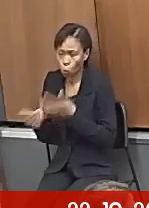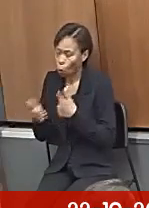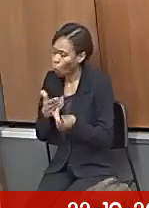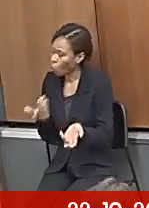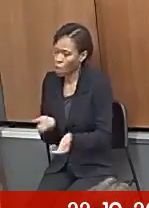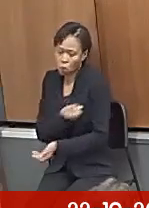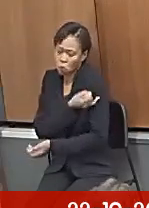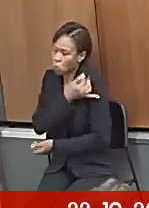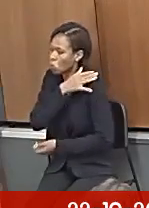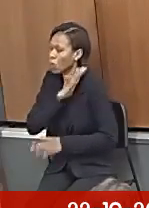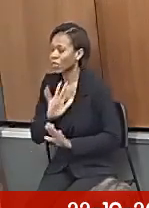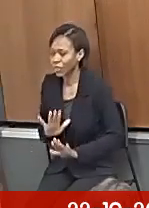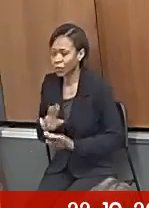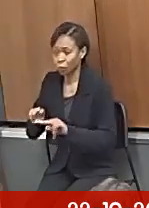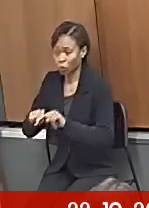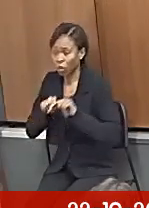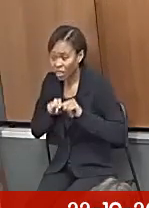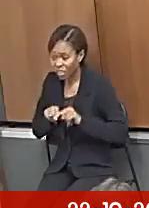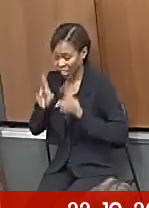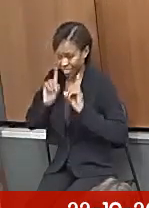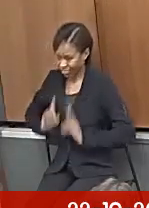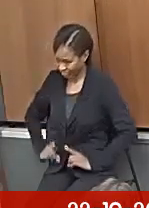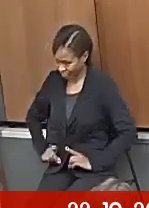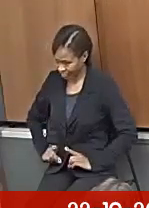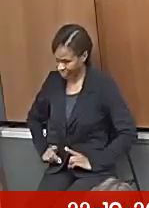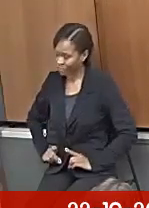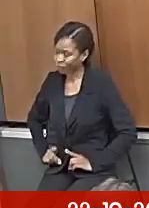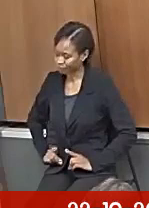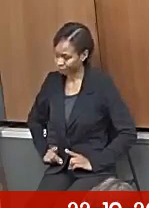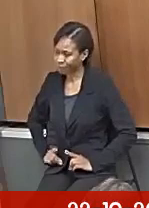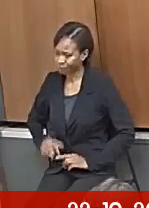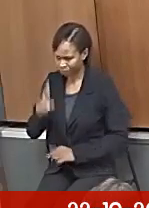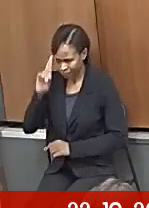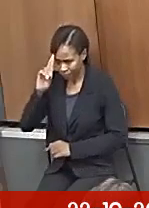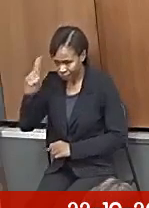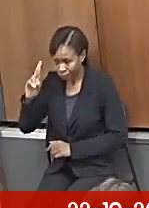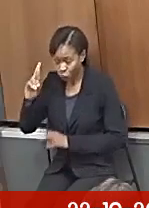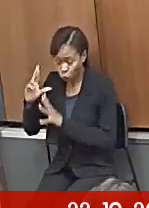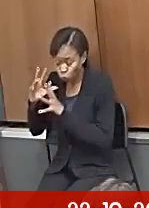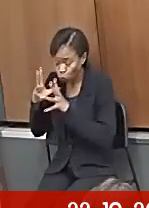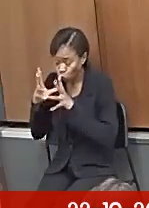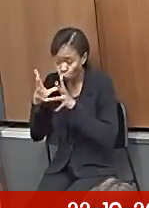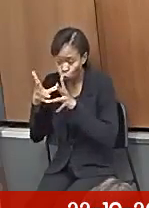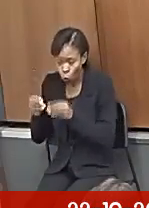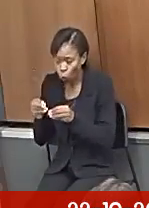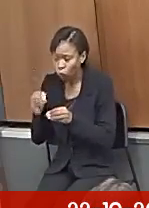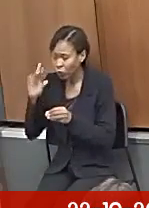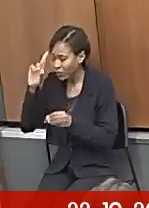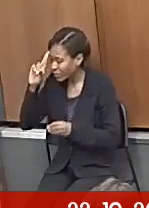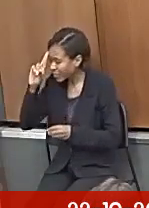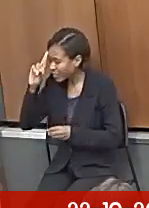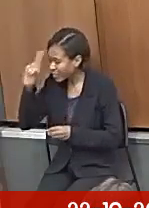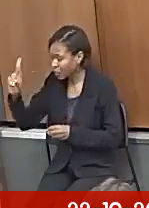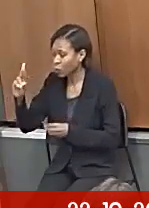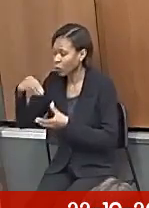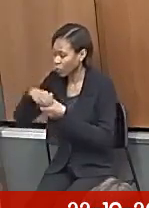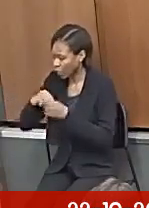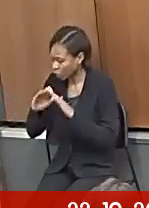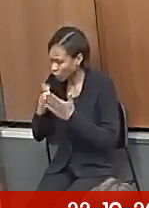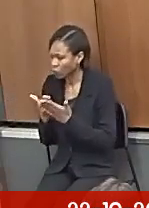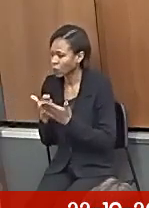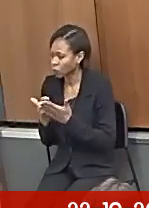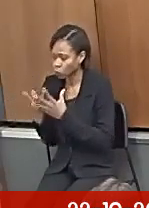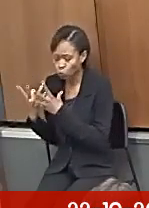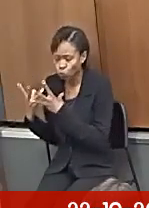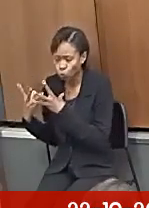público ou privado, em razão de sua deficiência. Quer dizer, os diretores todos todos, sem exceção, todas